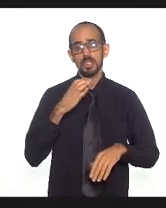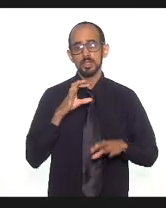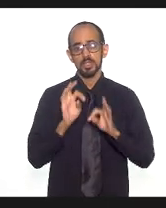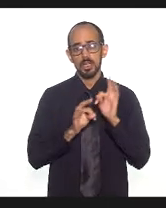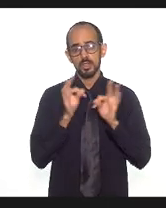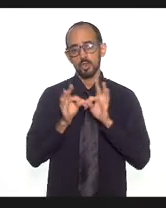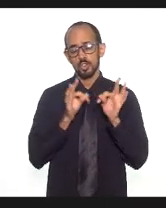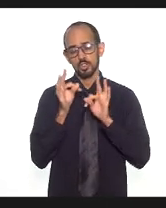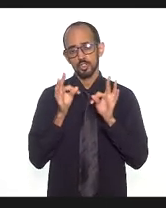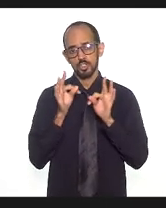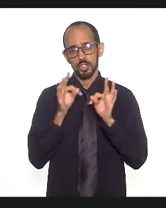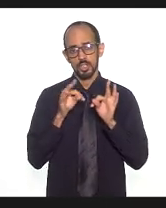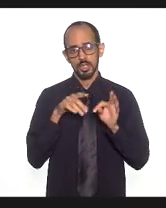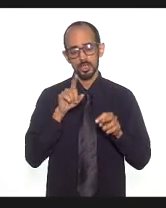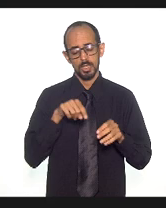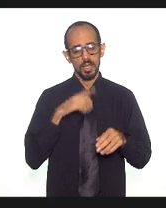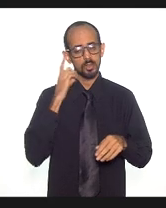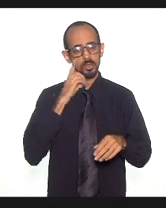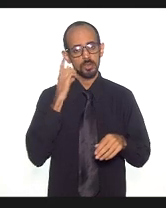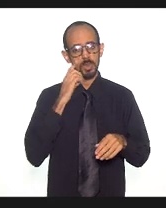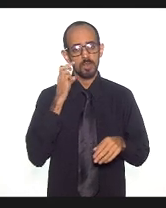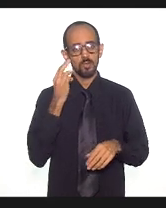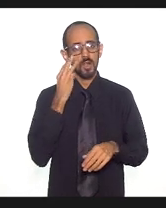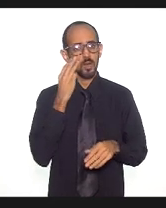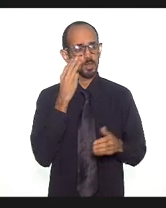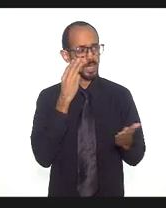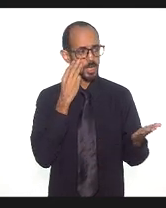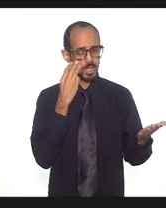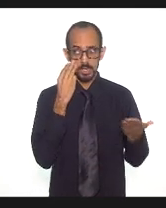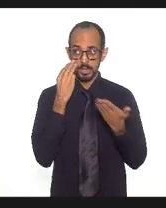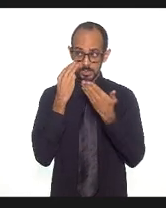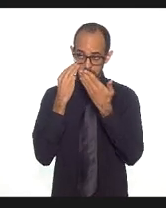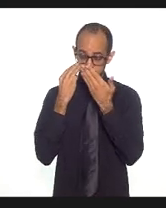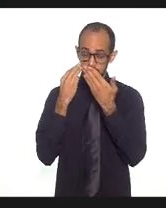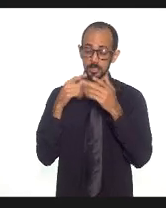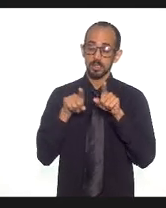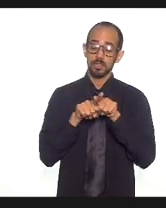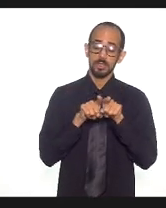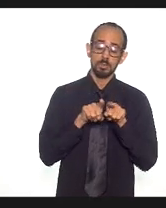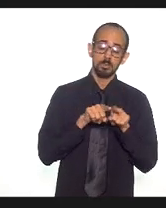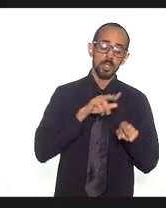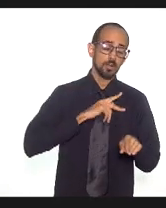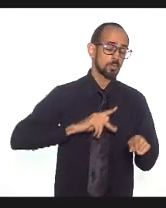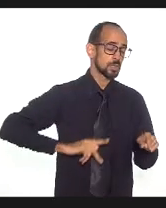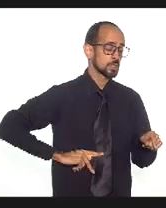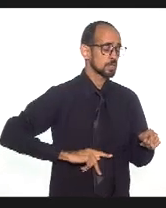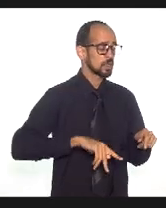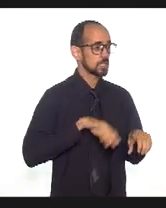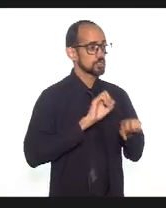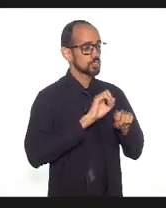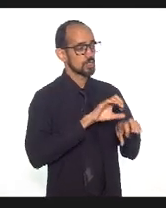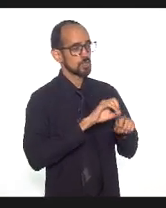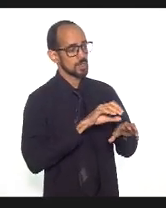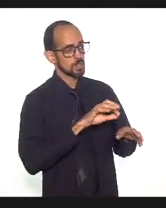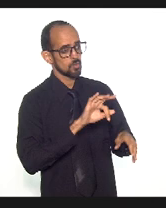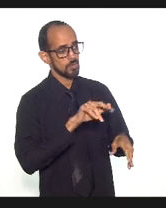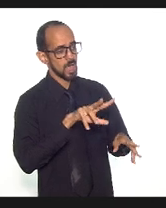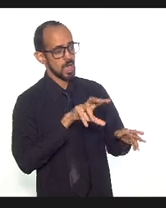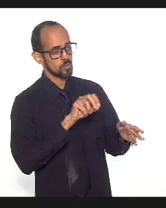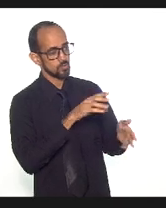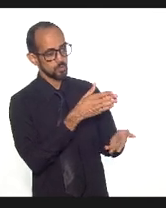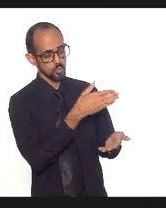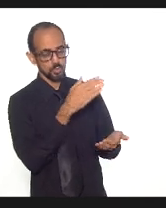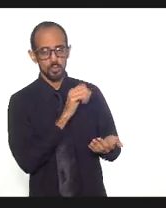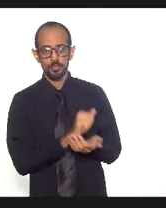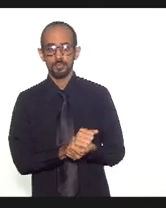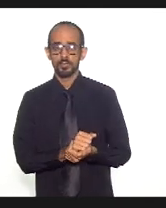Tecnologia, o nosso deputado Valdec Carneiro, e também ao presidente da Comissão de Educação, Flávio Serafini.